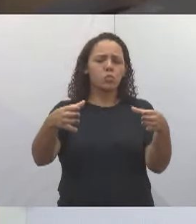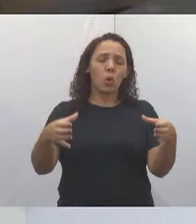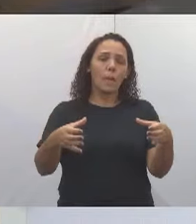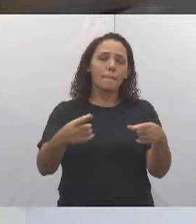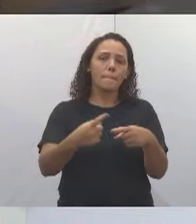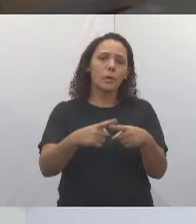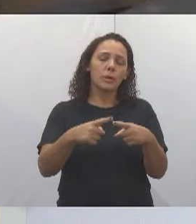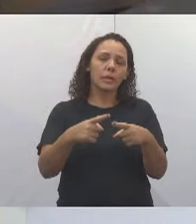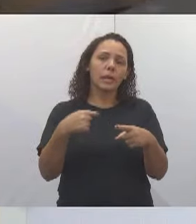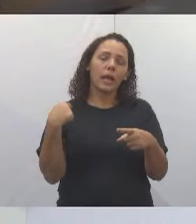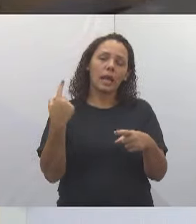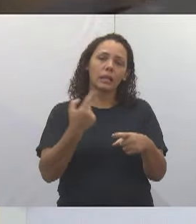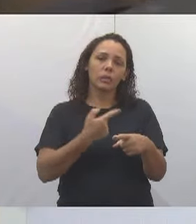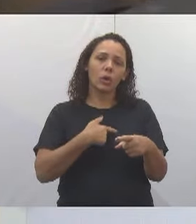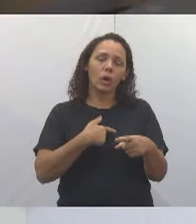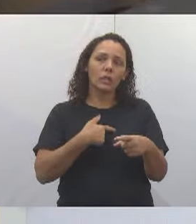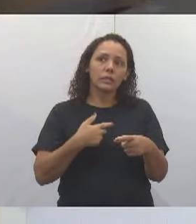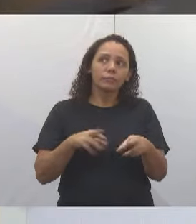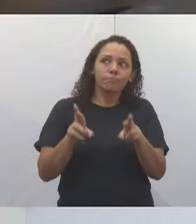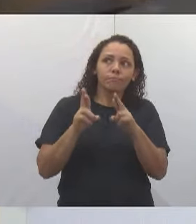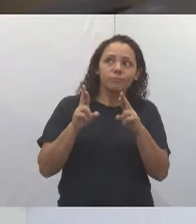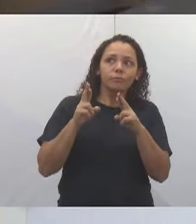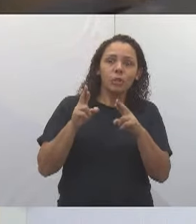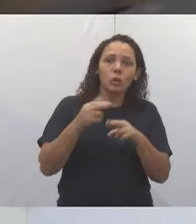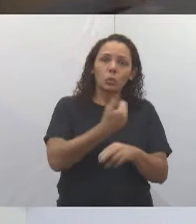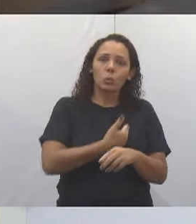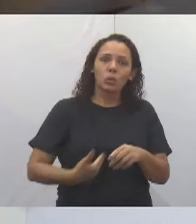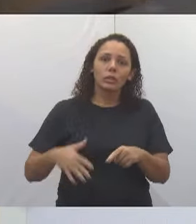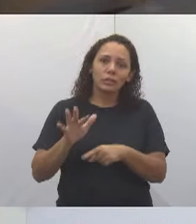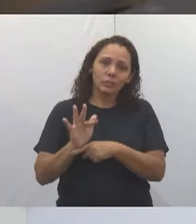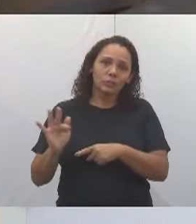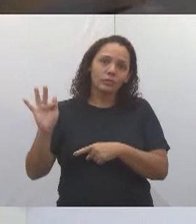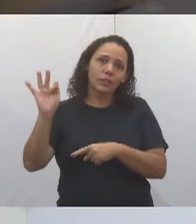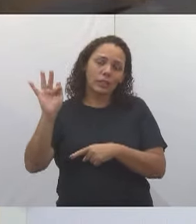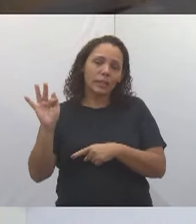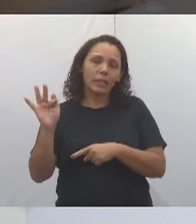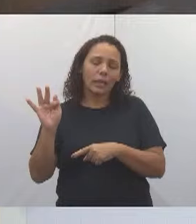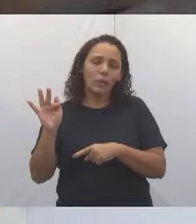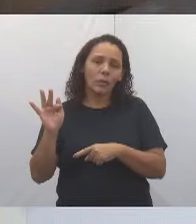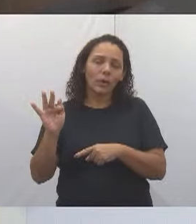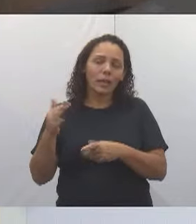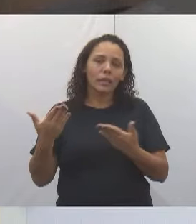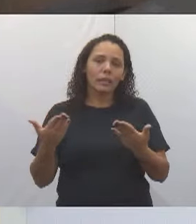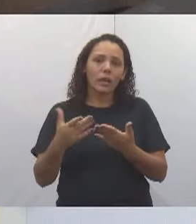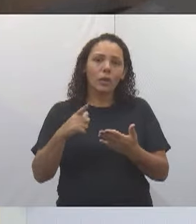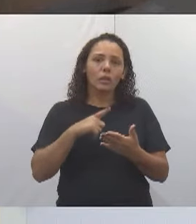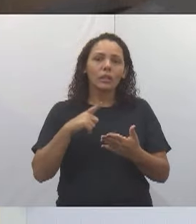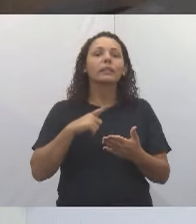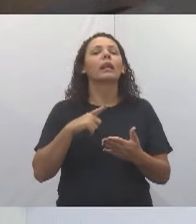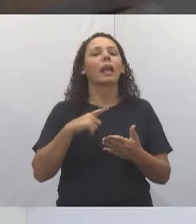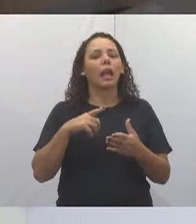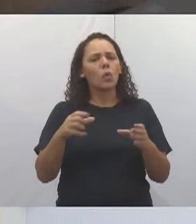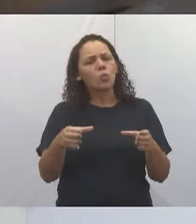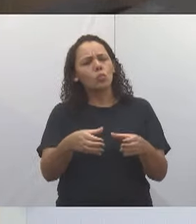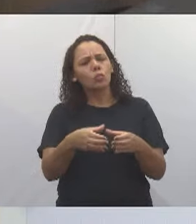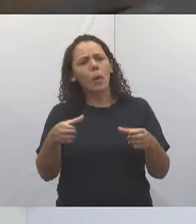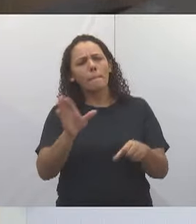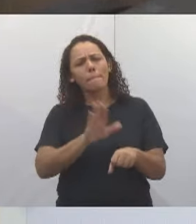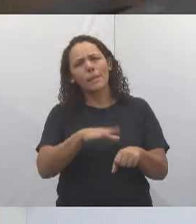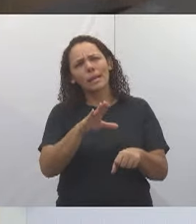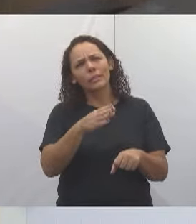do governo federal. E temos agora um mutirão que nós vamos fazer de mais de 300 olhos, acho